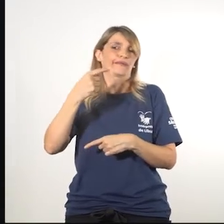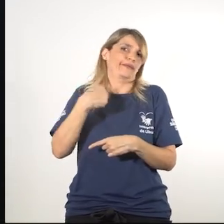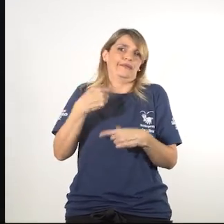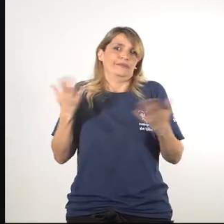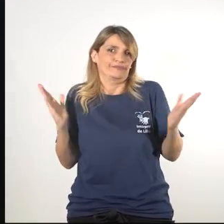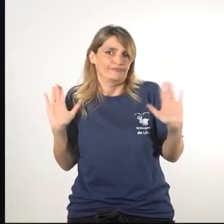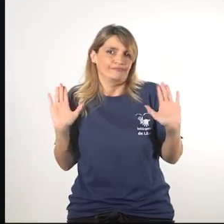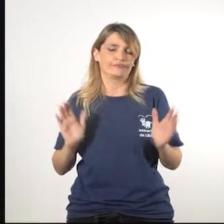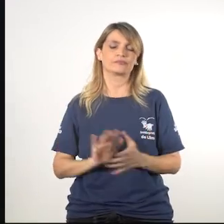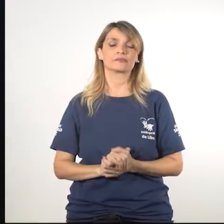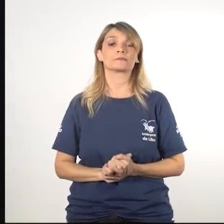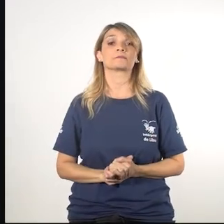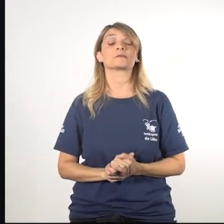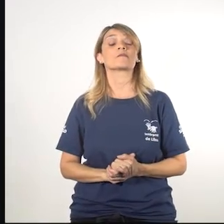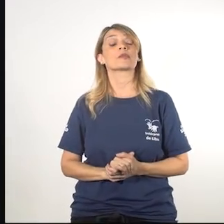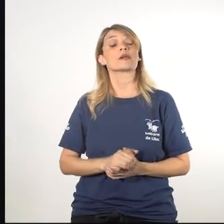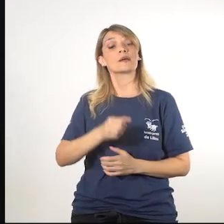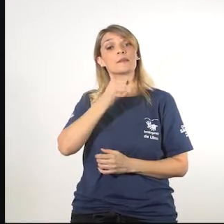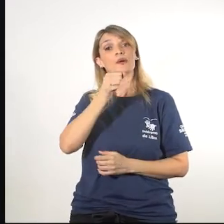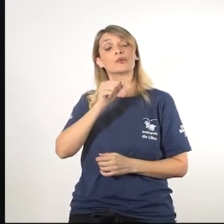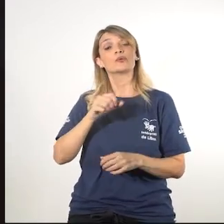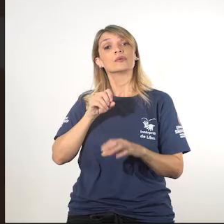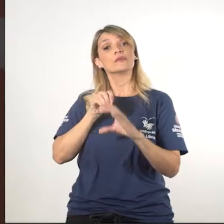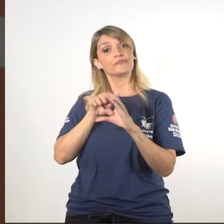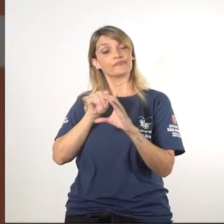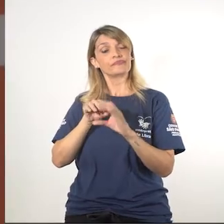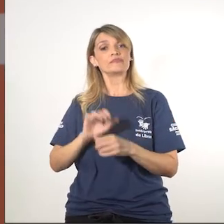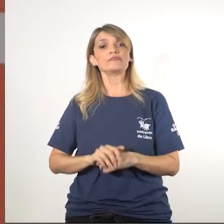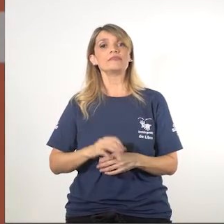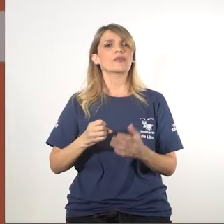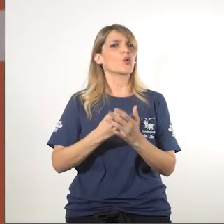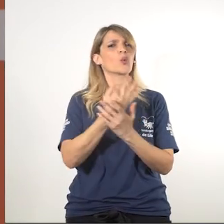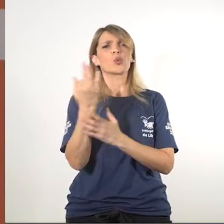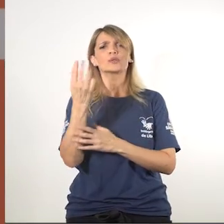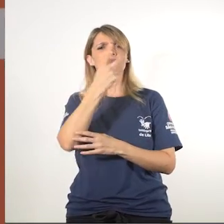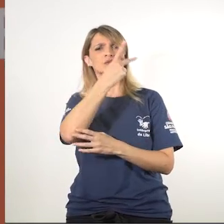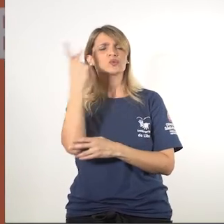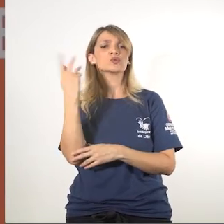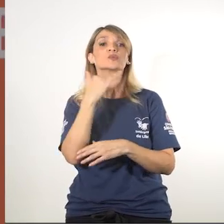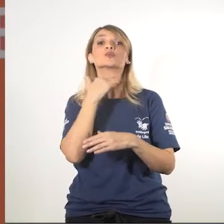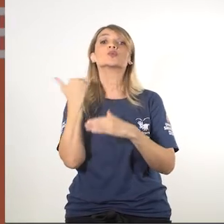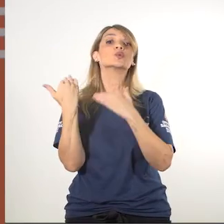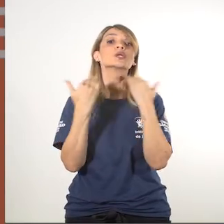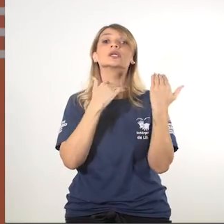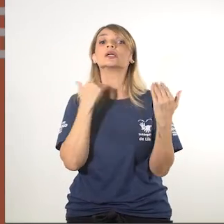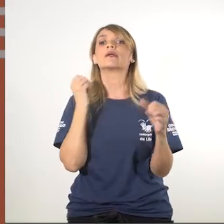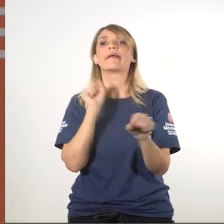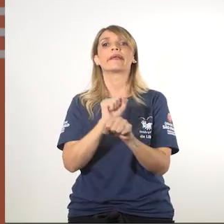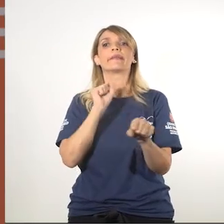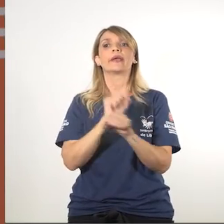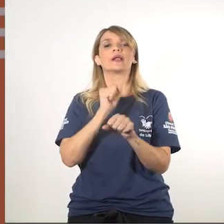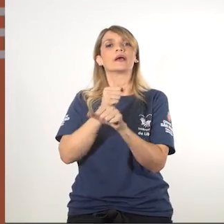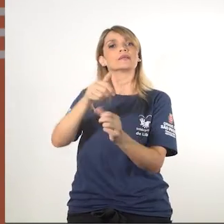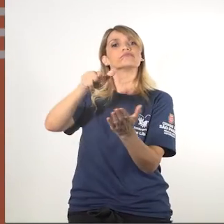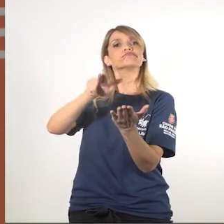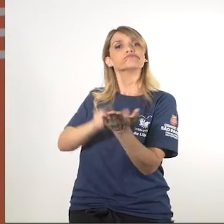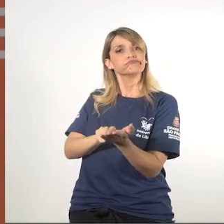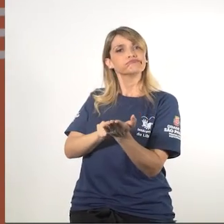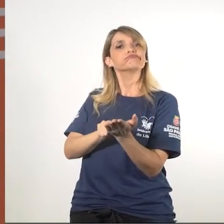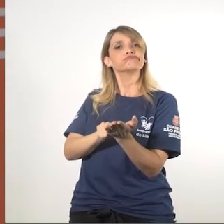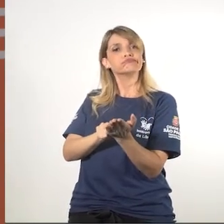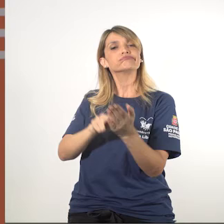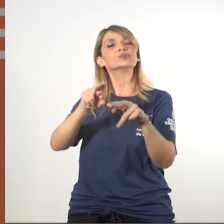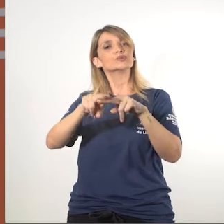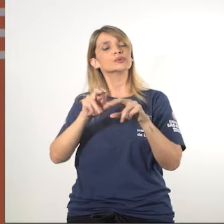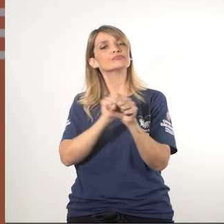Pergunta que chega agora da Globo News. Quantas pessoas morreram esperando um leito de UTI Covid na